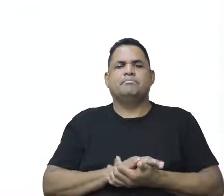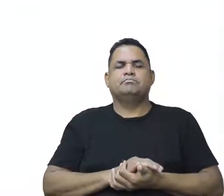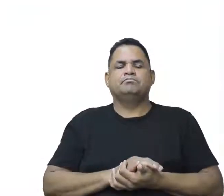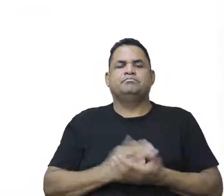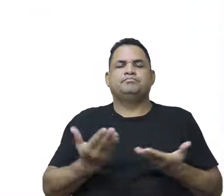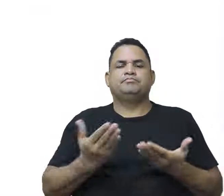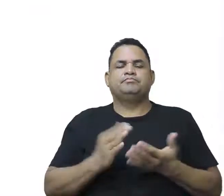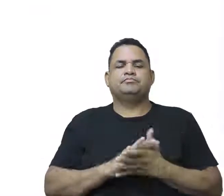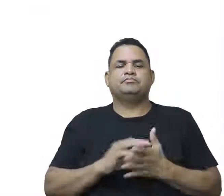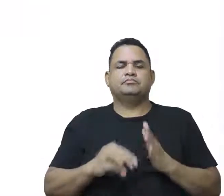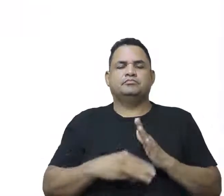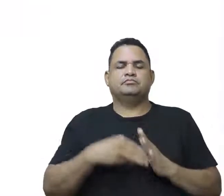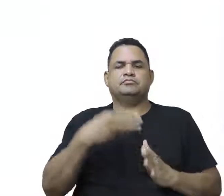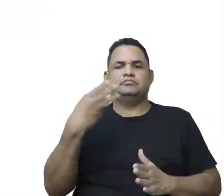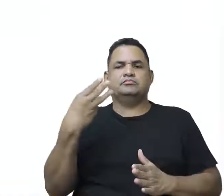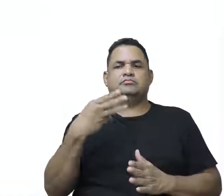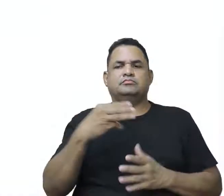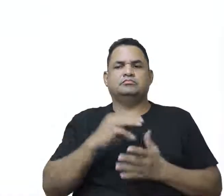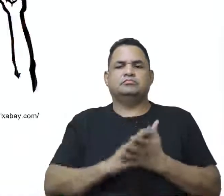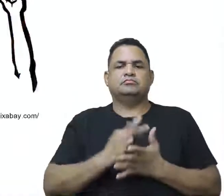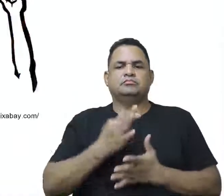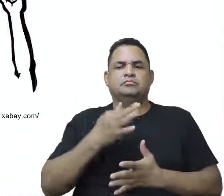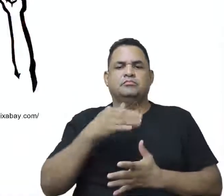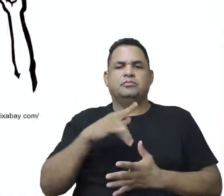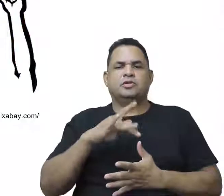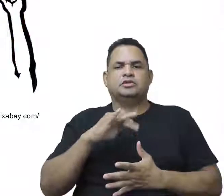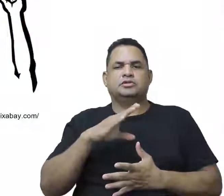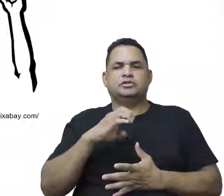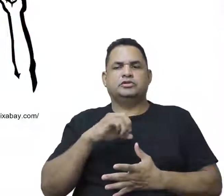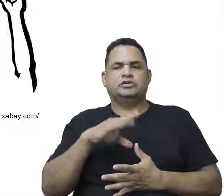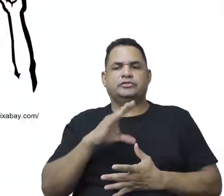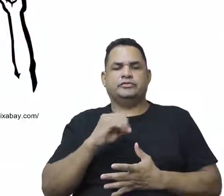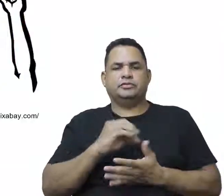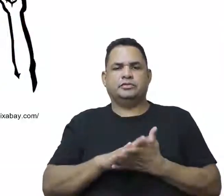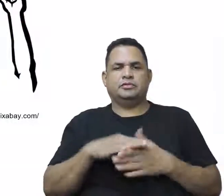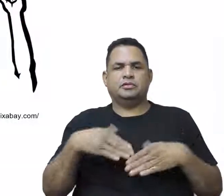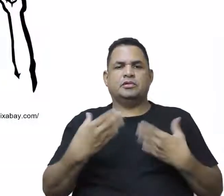é o terceiro estágio considerado positivo pelo Augusto Comte.